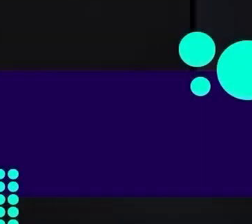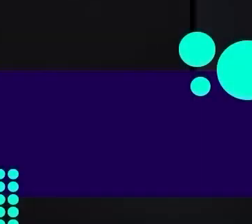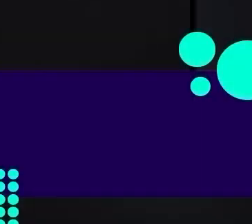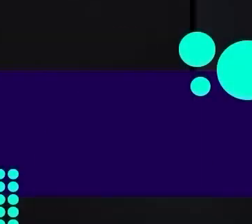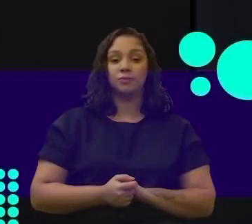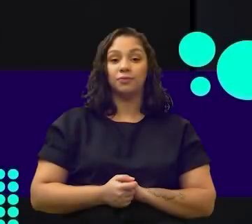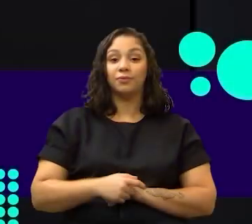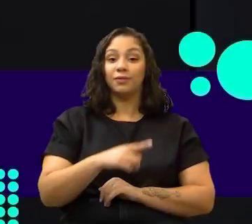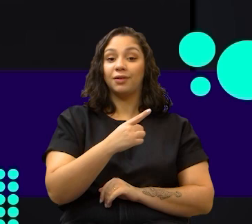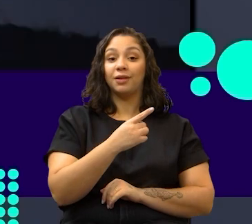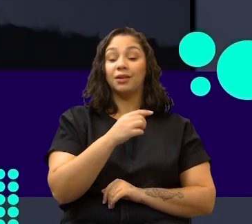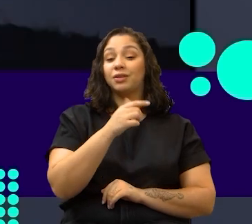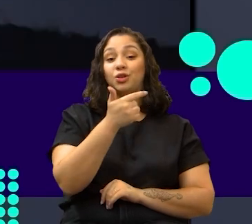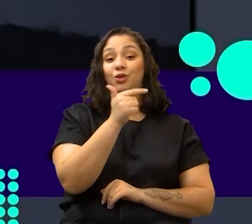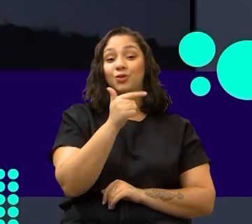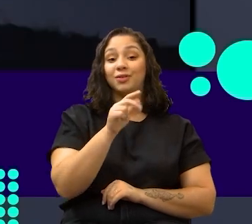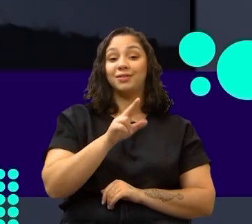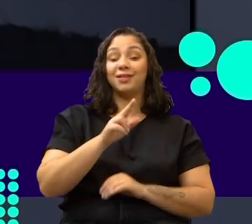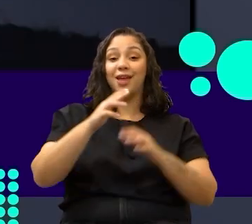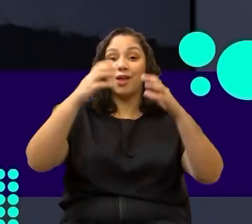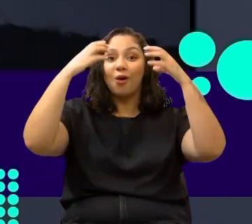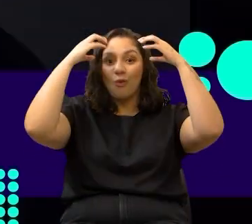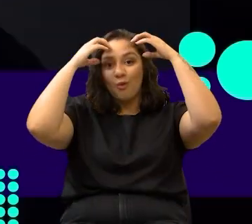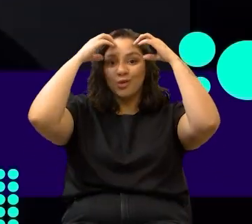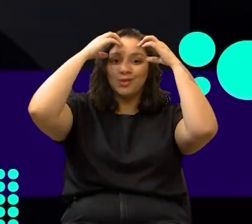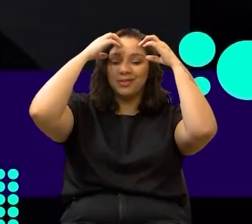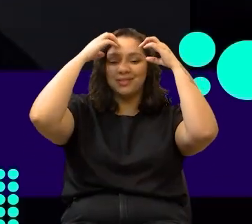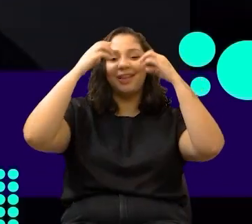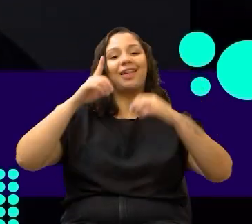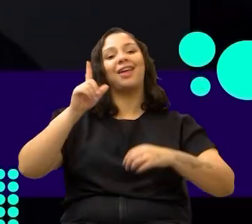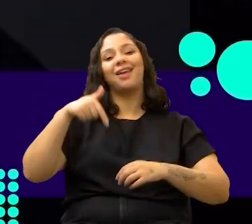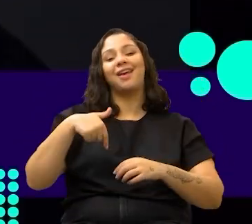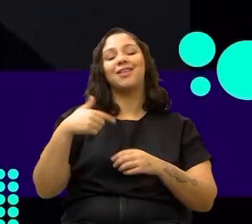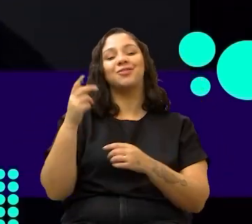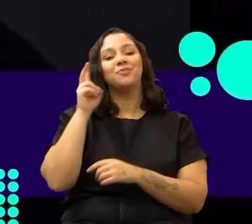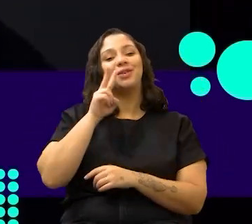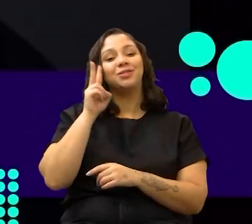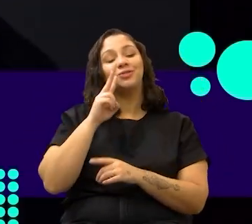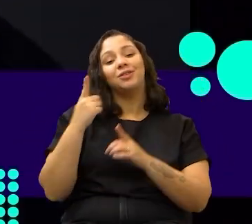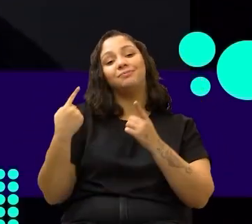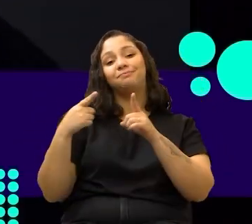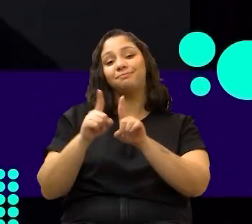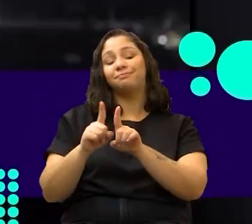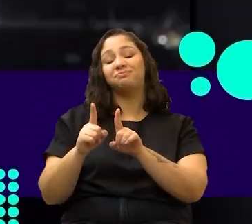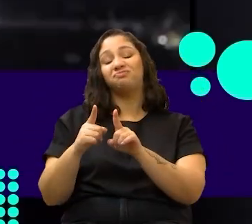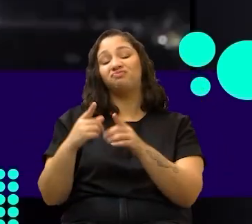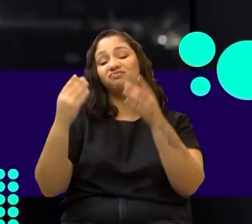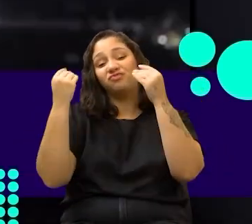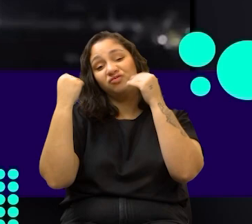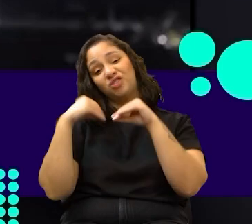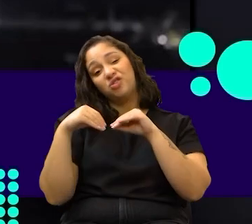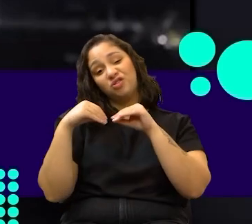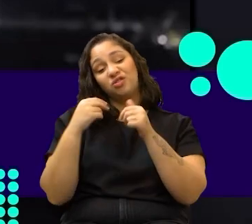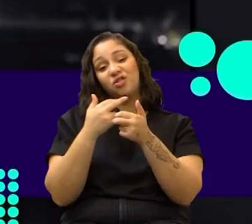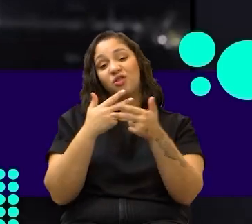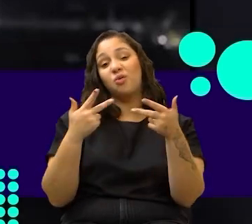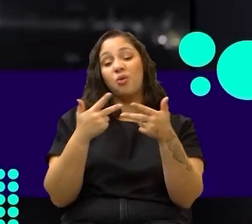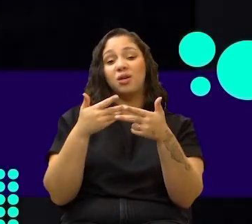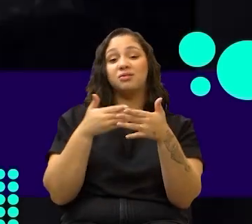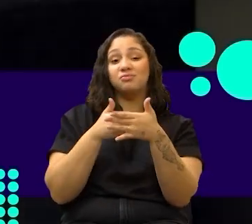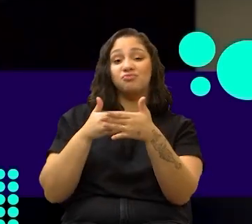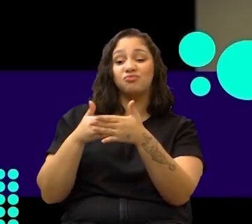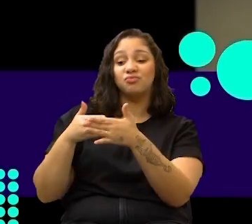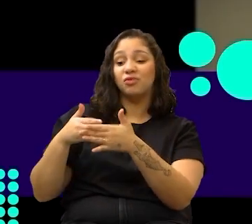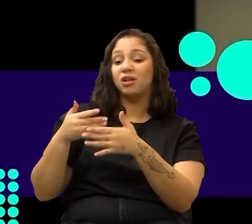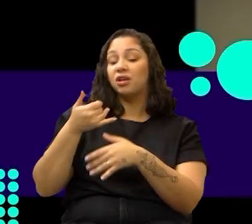Sem ursos. Duas histórias de amor paralelas, nas quais os parceiros são frustrados por obstáculos ocultos